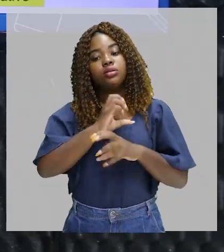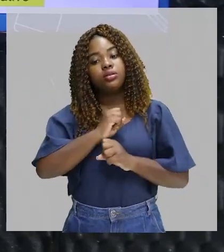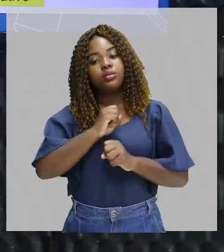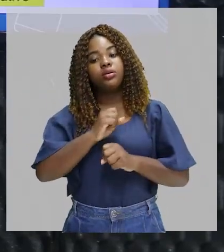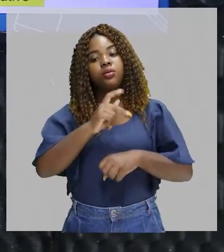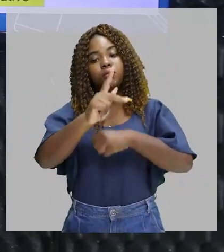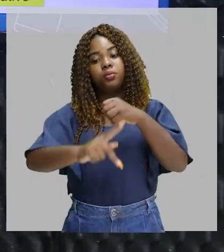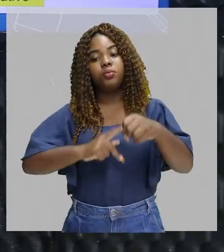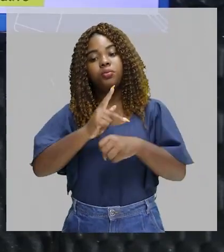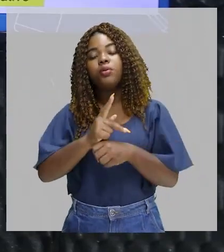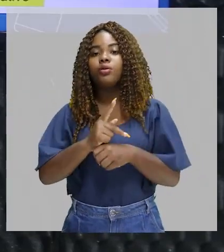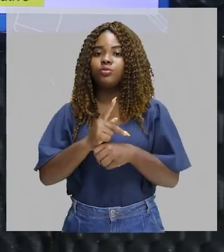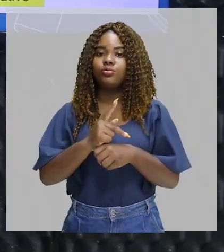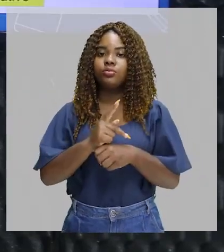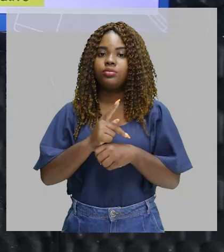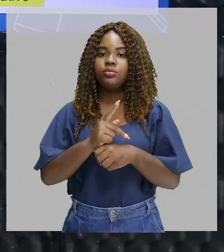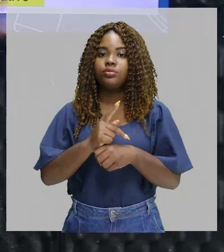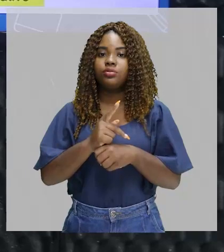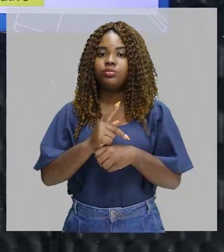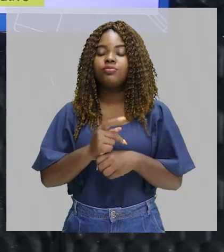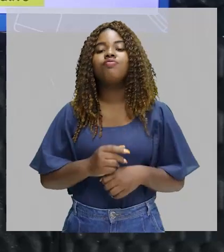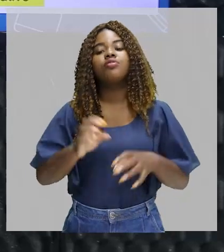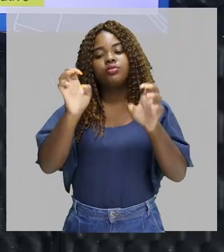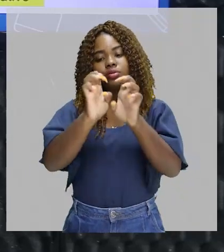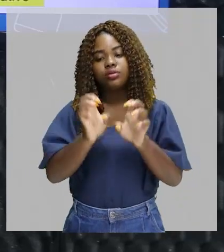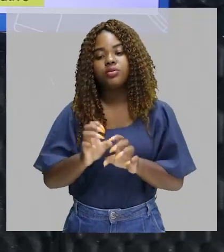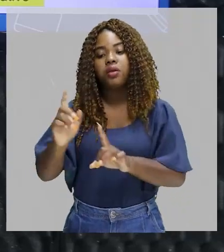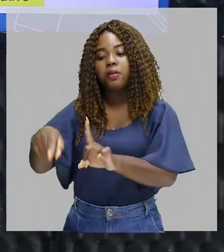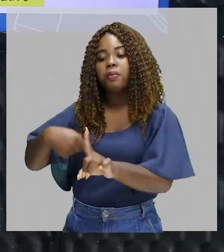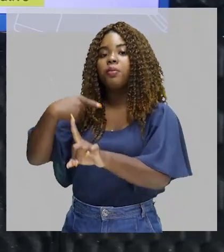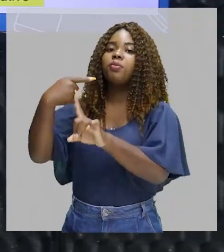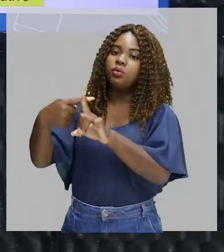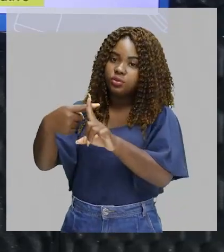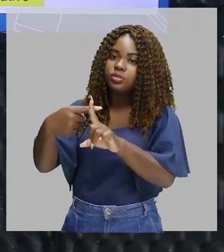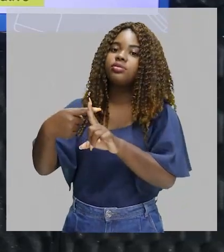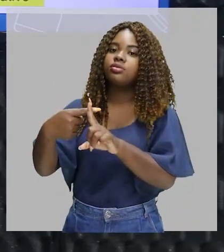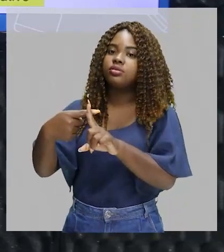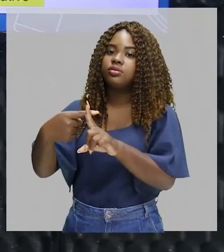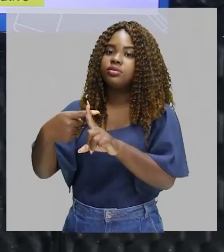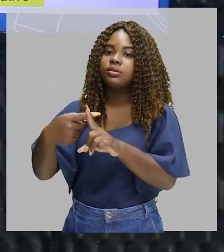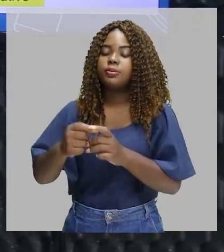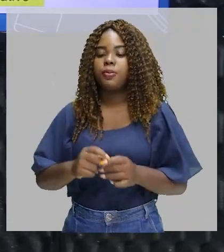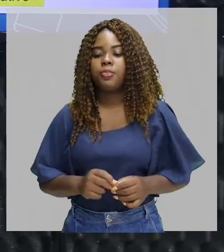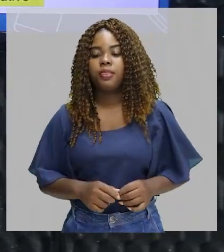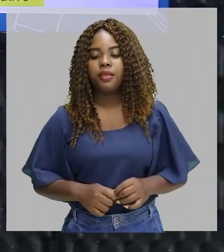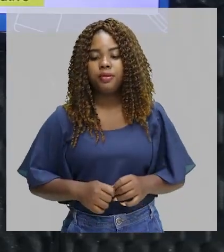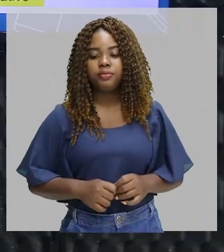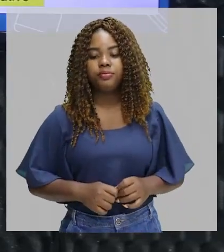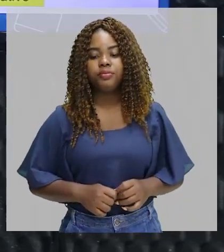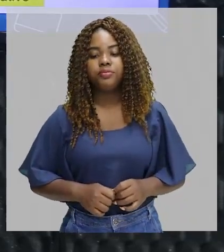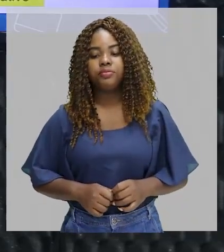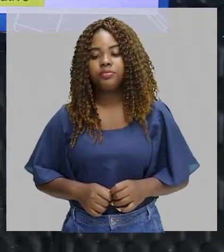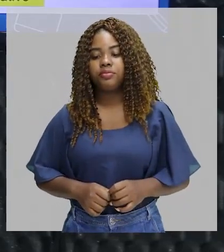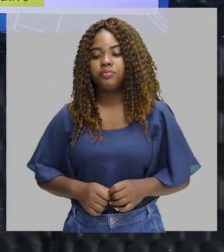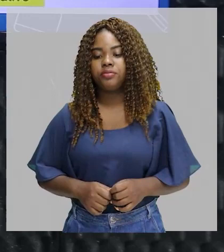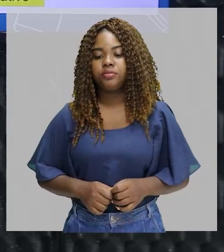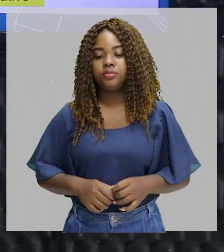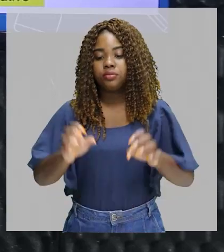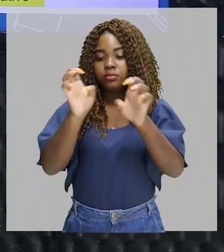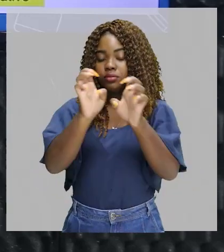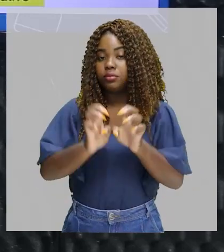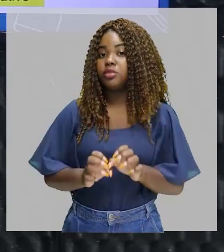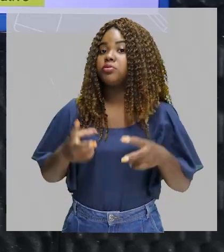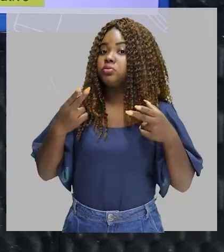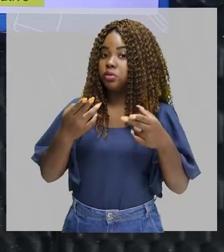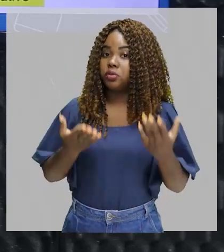a mais. Então, isso deixou a estrutura positiva, positivada, certo? Interessante que uma estrutura como